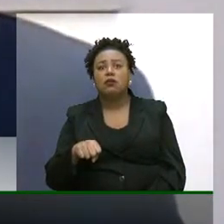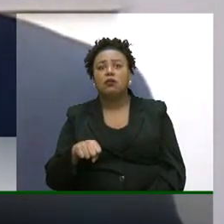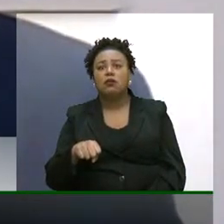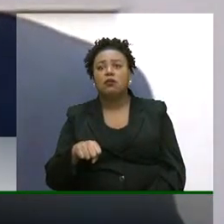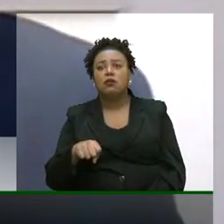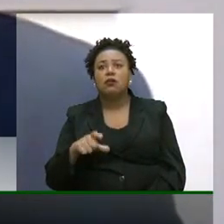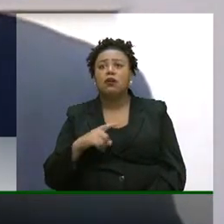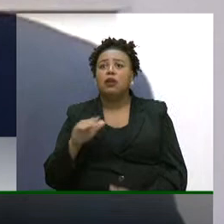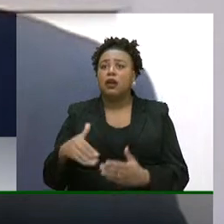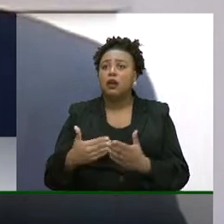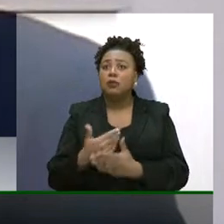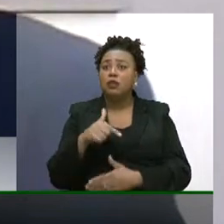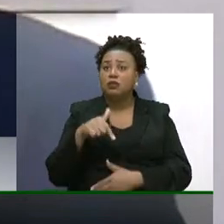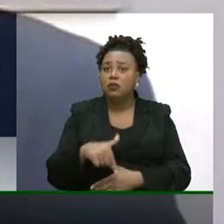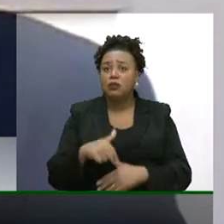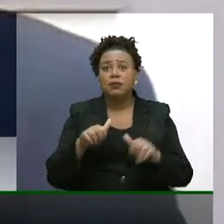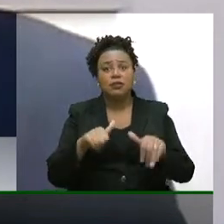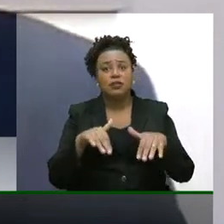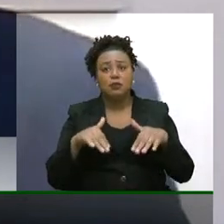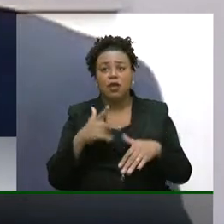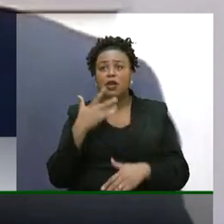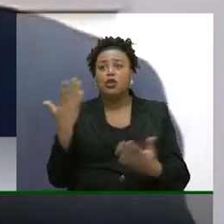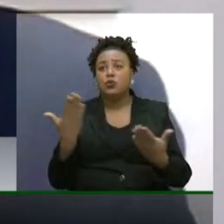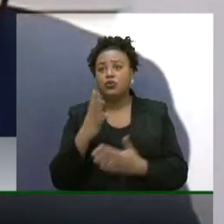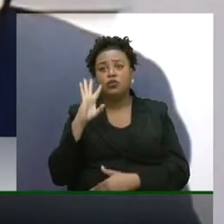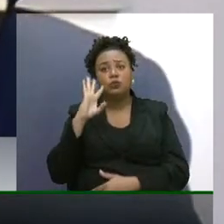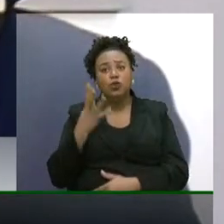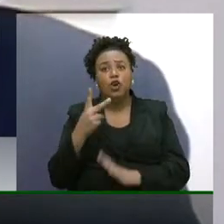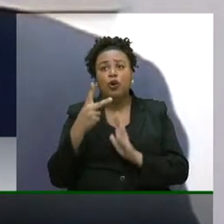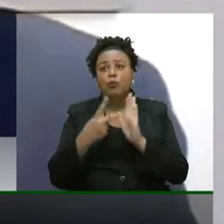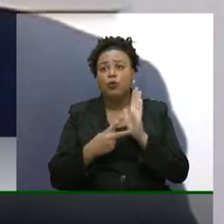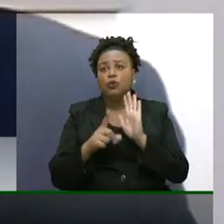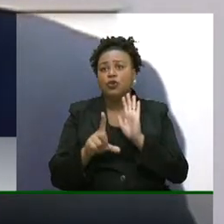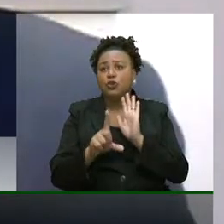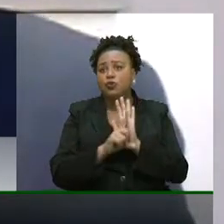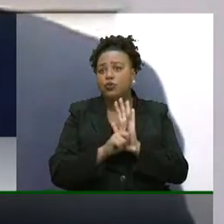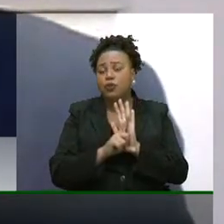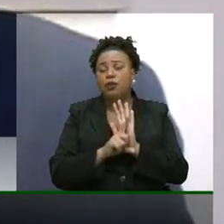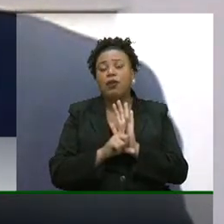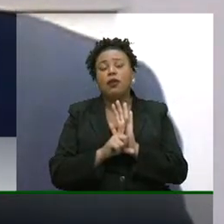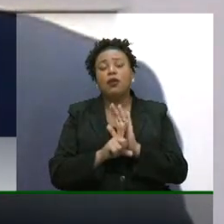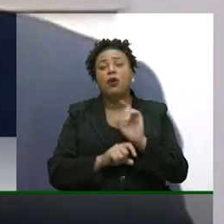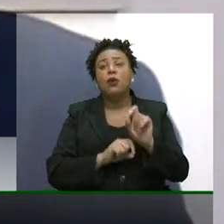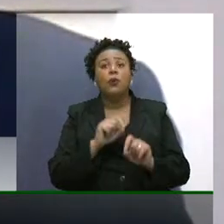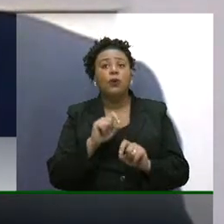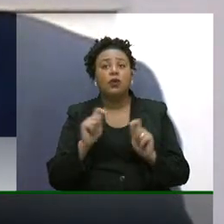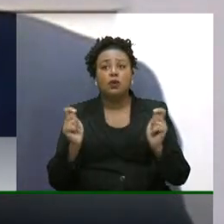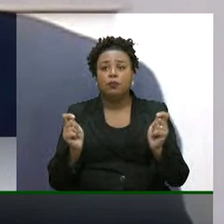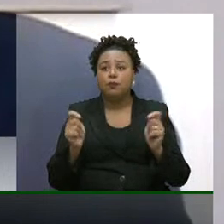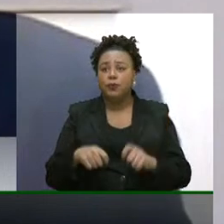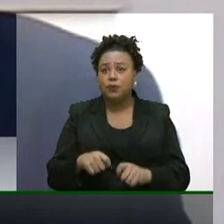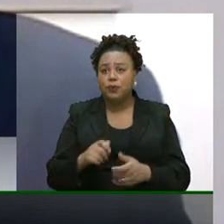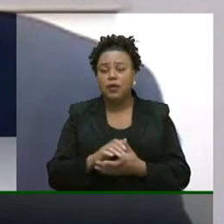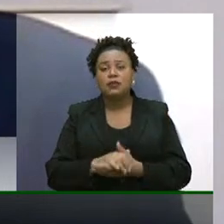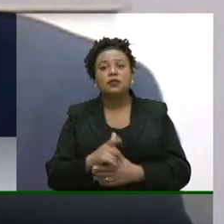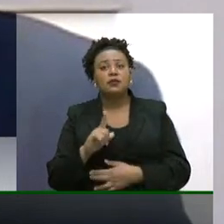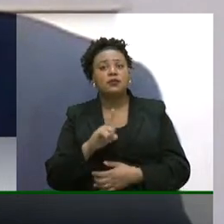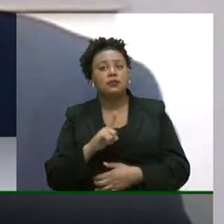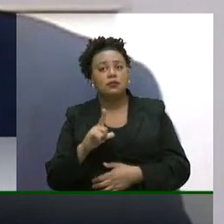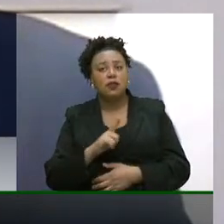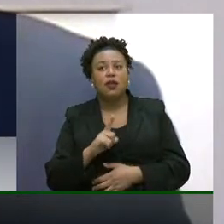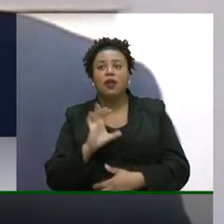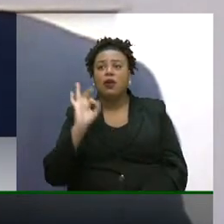mandando para esta casa, como mandamos e hoje estamos deliberando, um projeto de lei para que pudesse ter